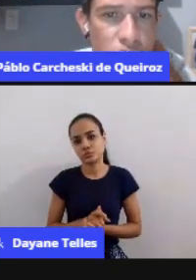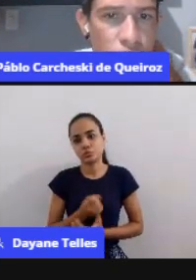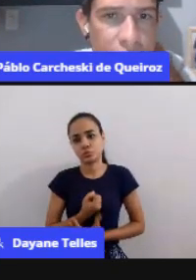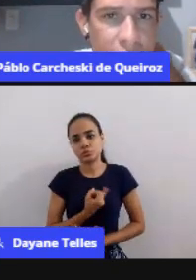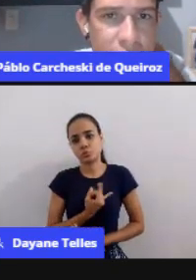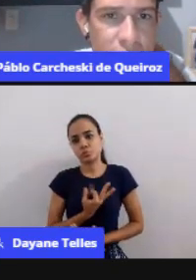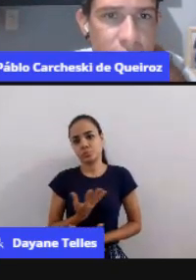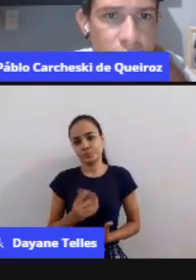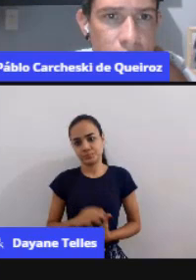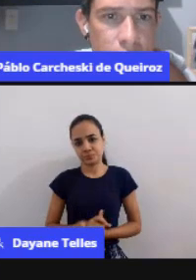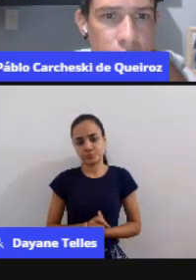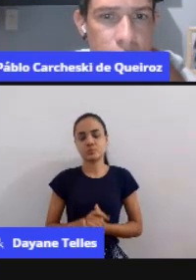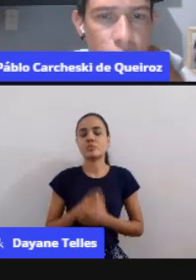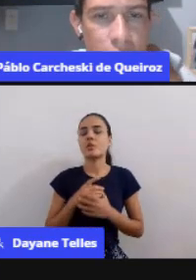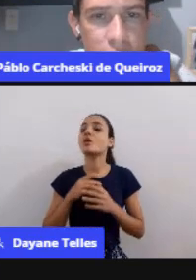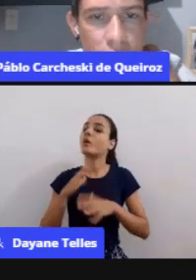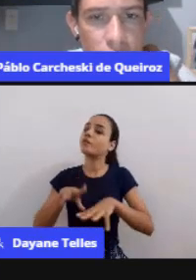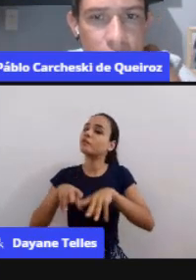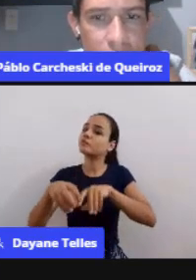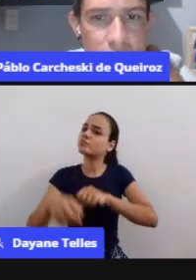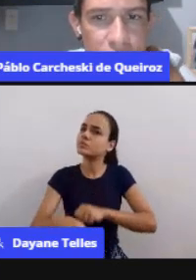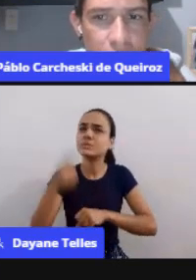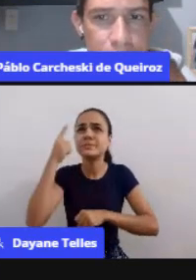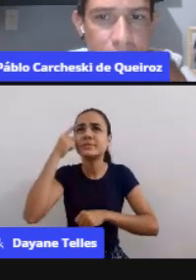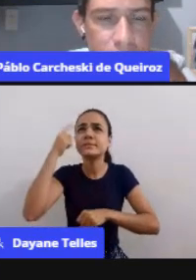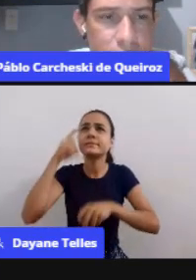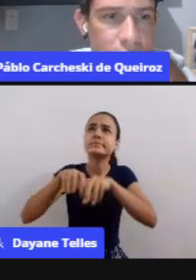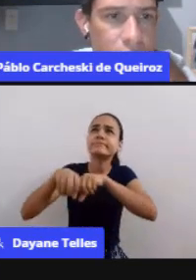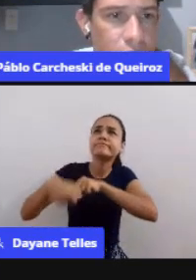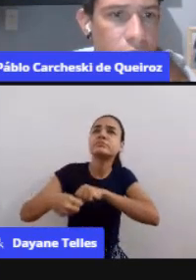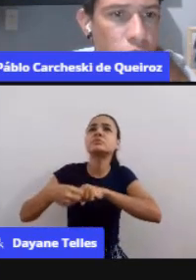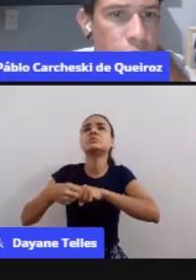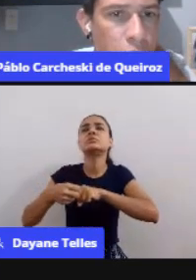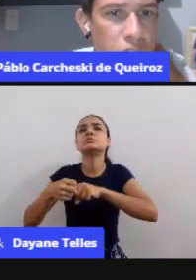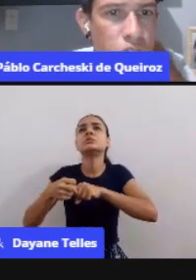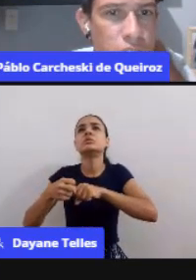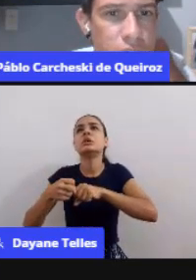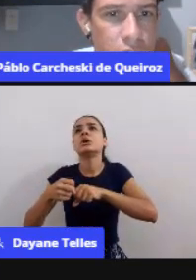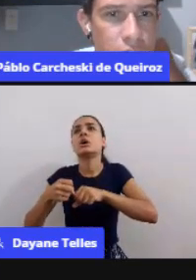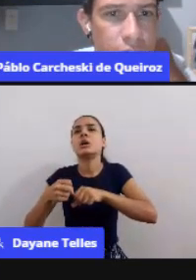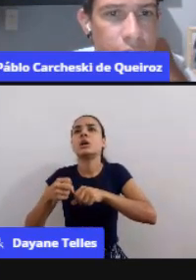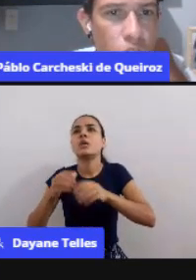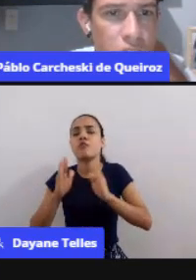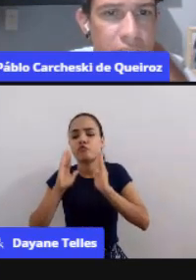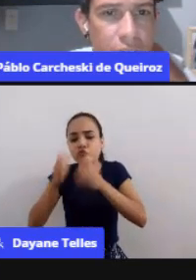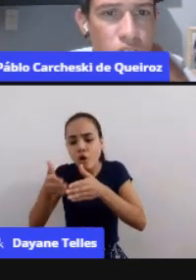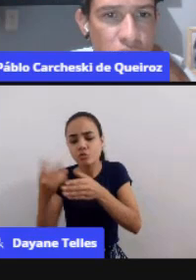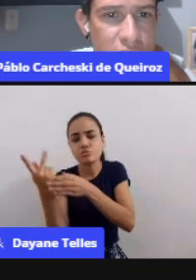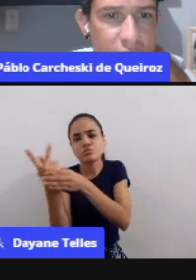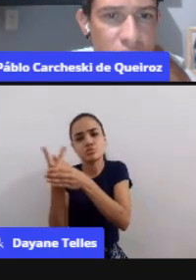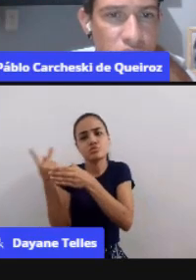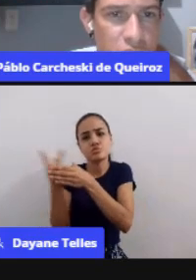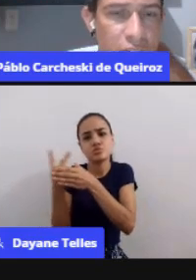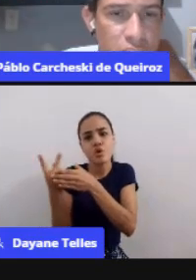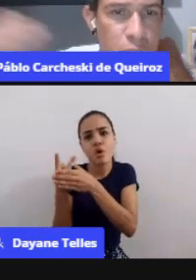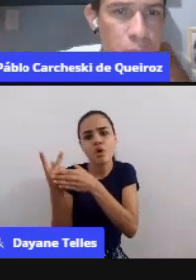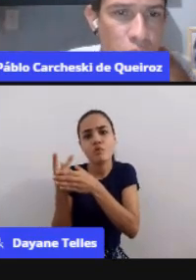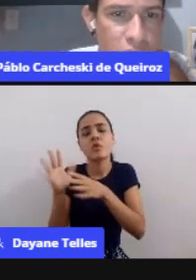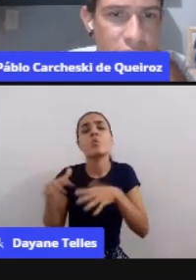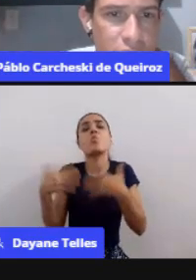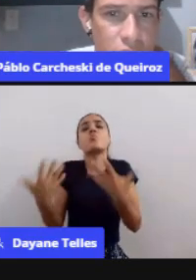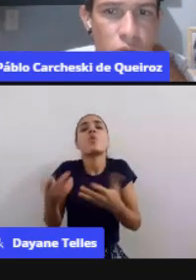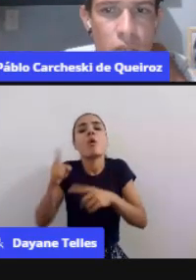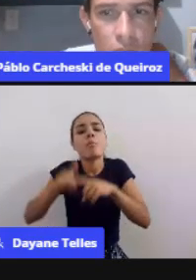Porque a gente desconhece, né, quais são essas ferramentas que os professores conseguem utilizar. A gente tem